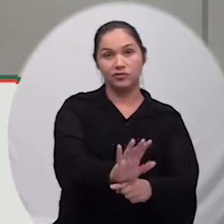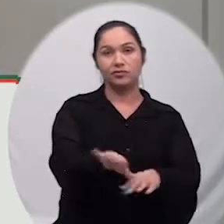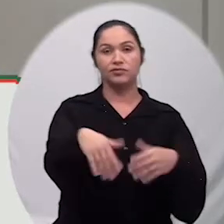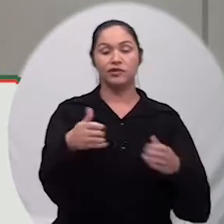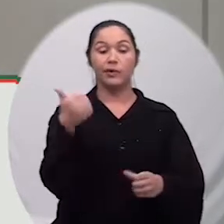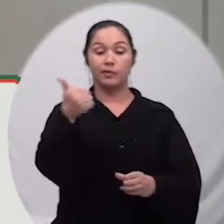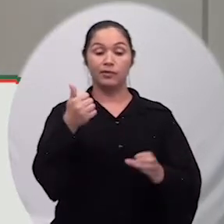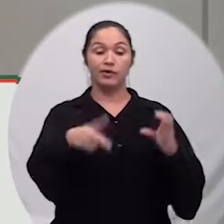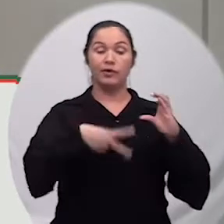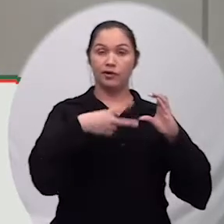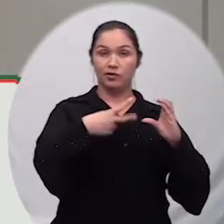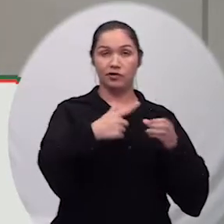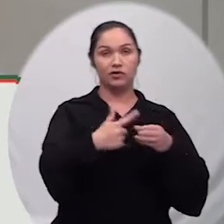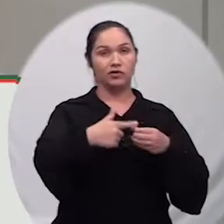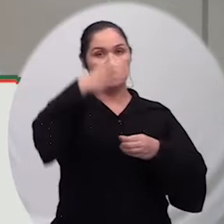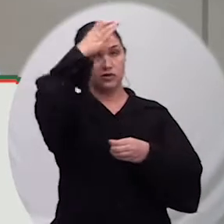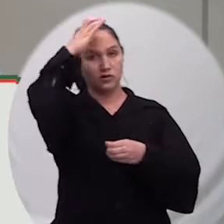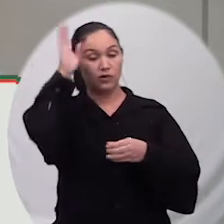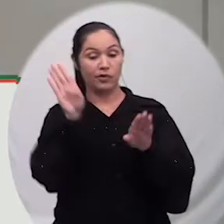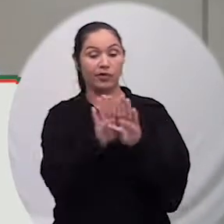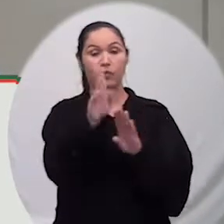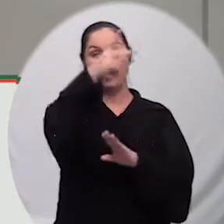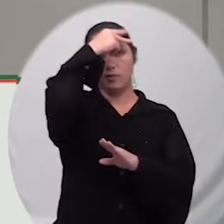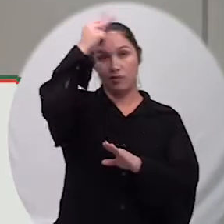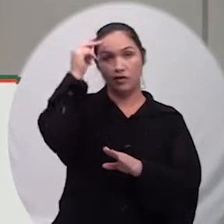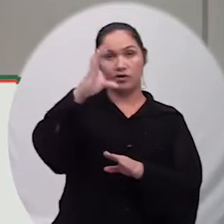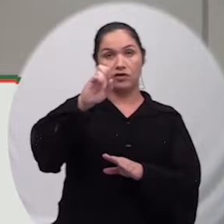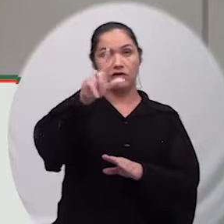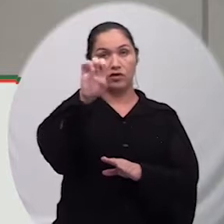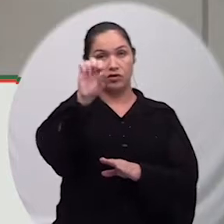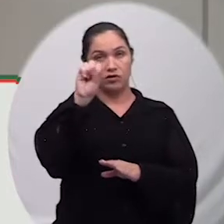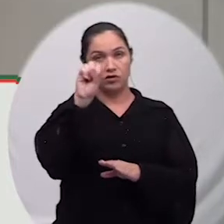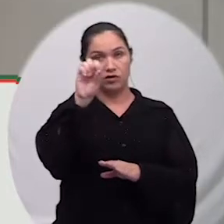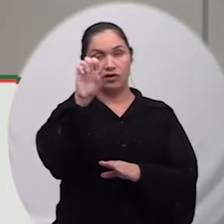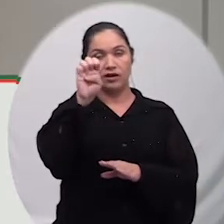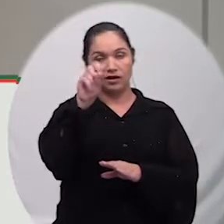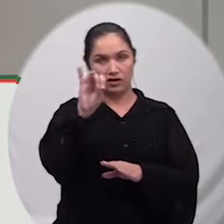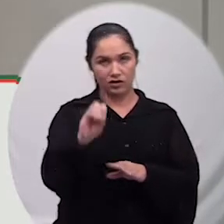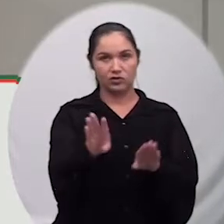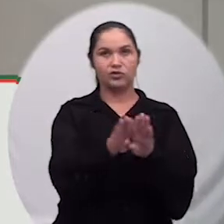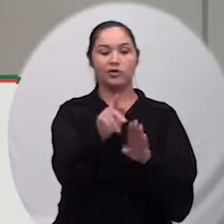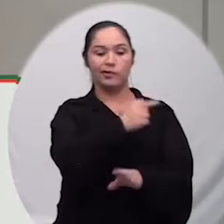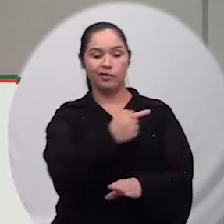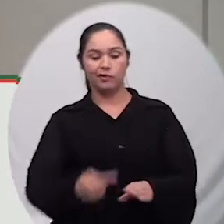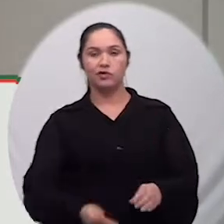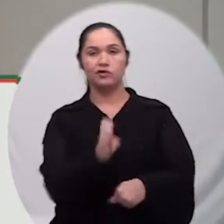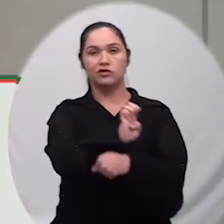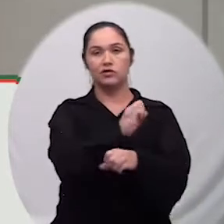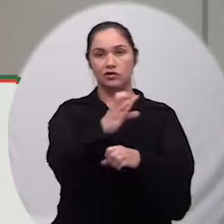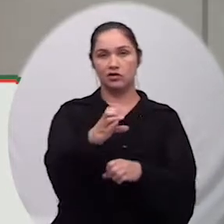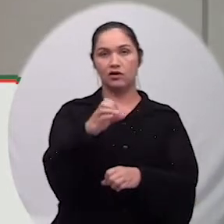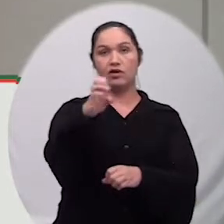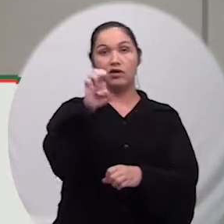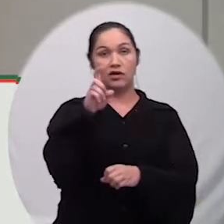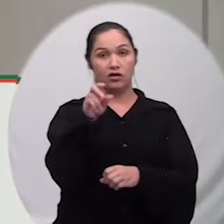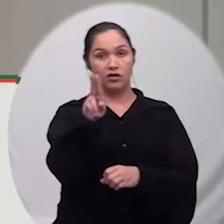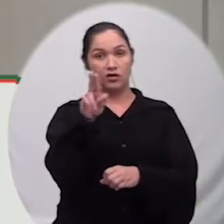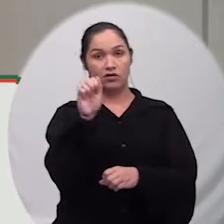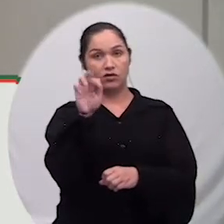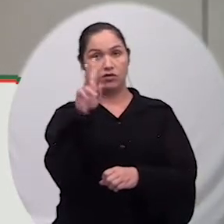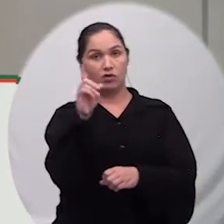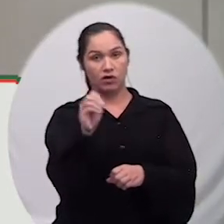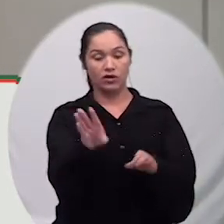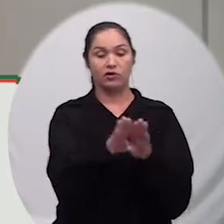falou, o prefeito Clésio Salvado, o governador do estado, Eduardo Pinho Moreira, e o Acélio Casagrande, que sempre empenhou